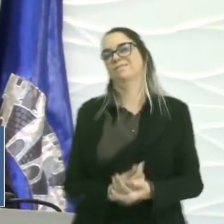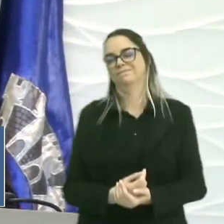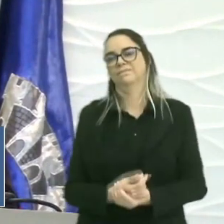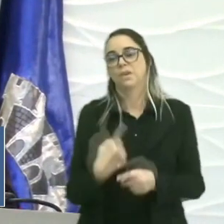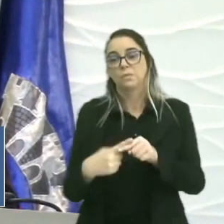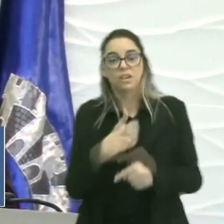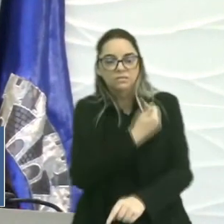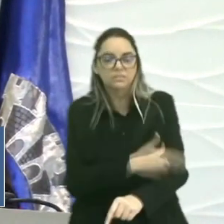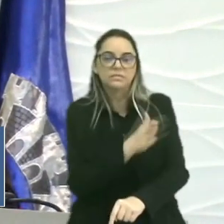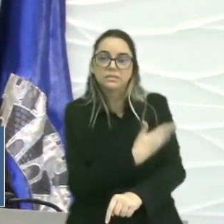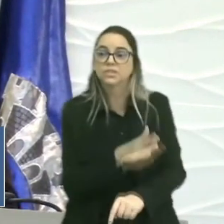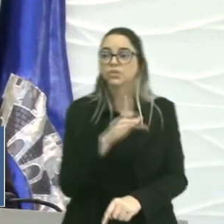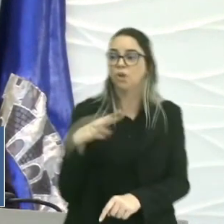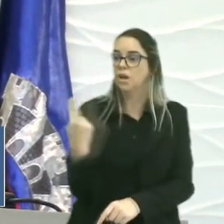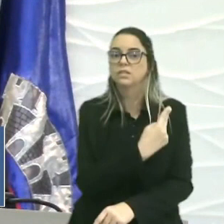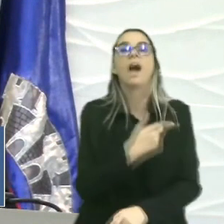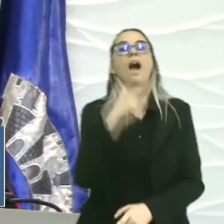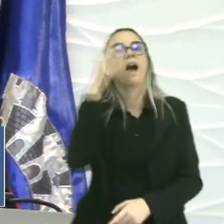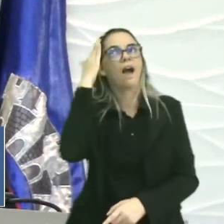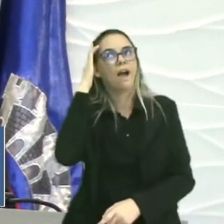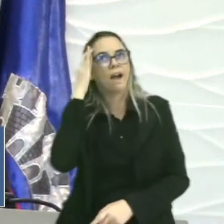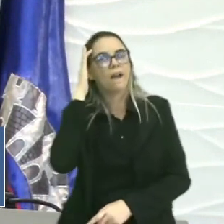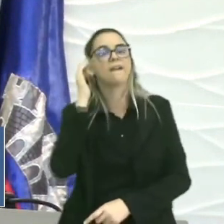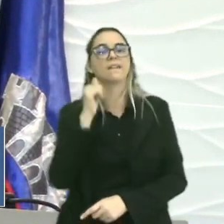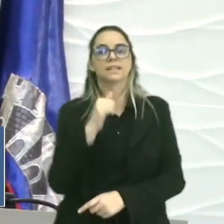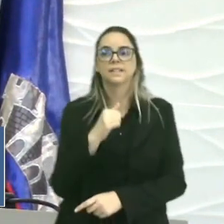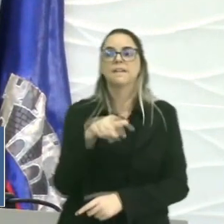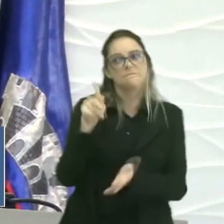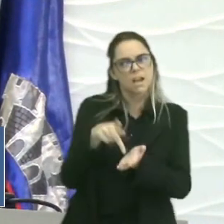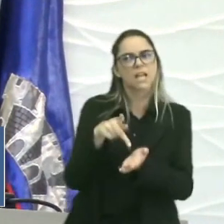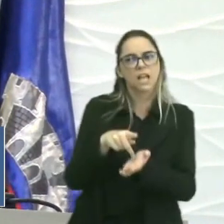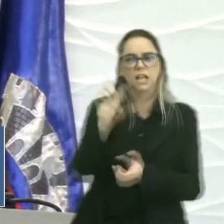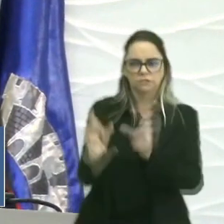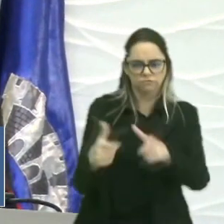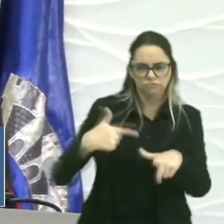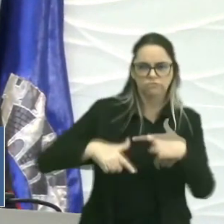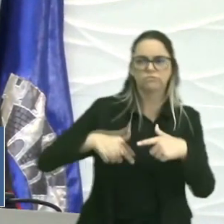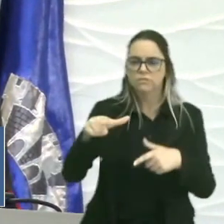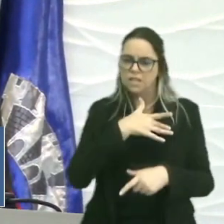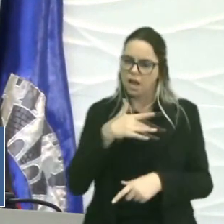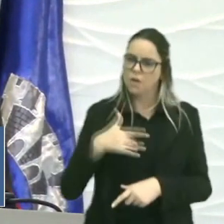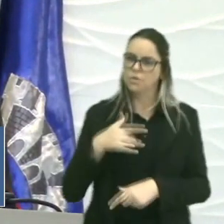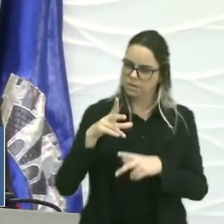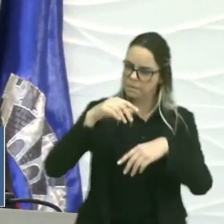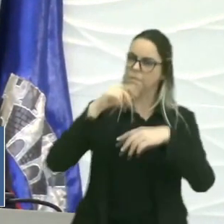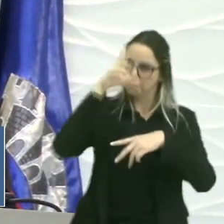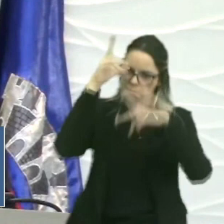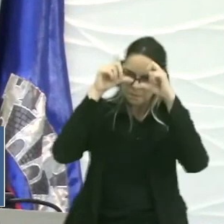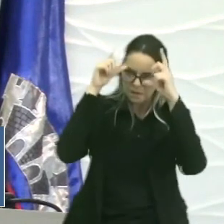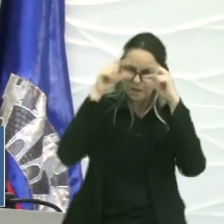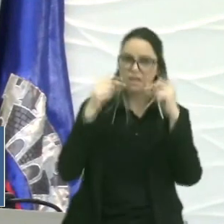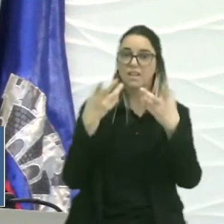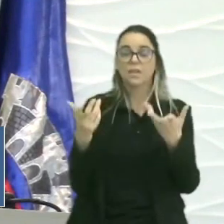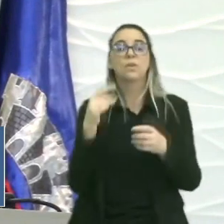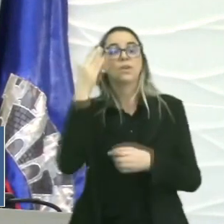prática possamos reconhecer os esforços desses profissionais na saúde da nossa população. Pois é notório que todos aqui